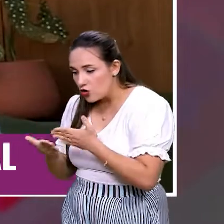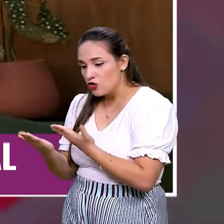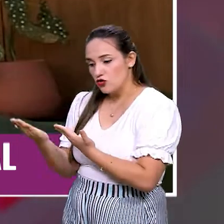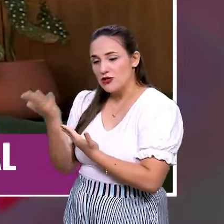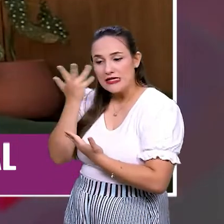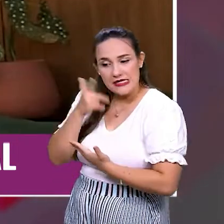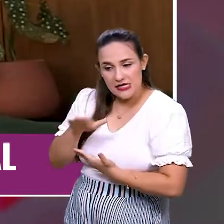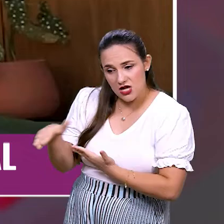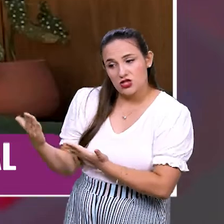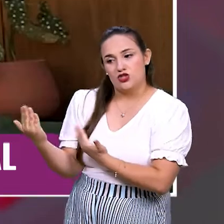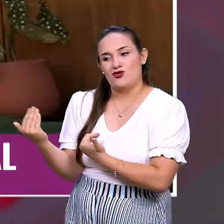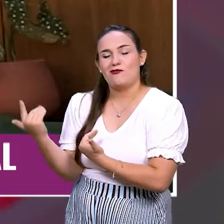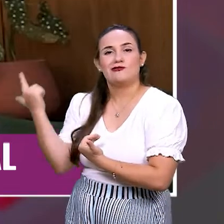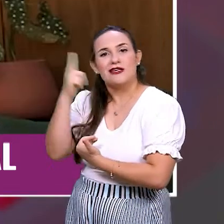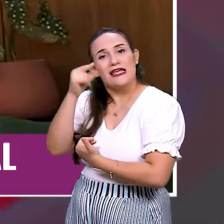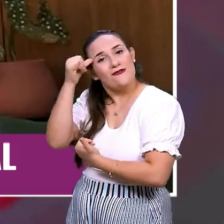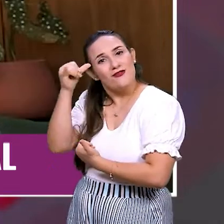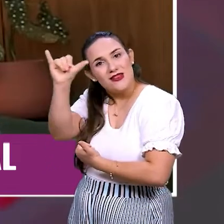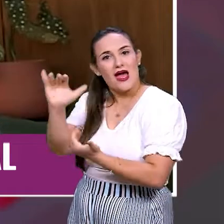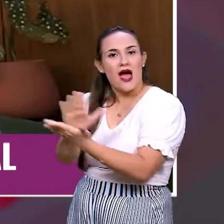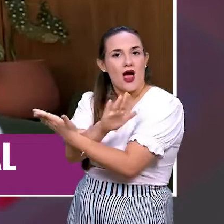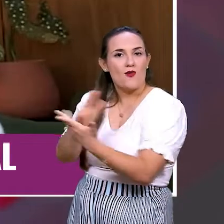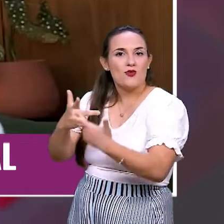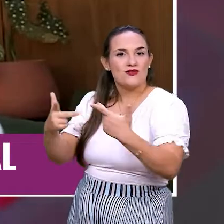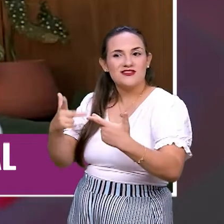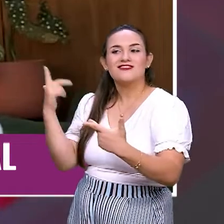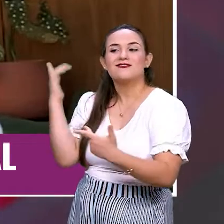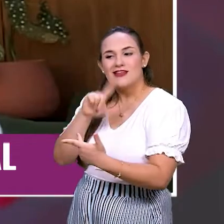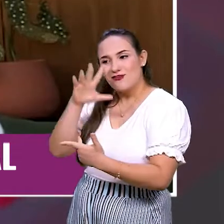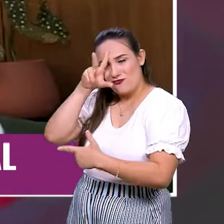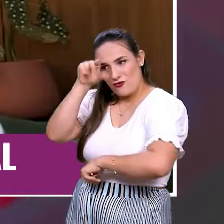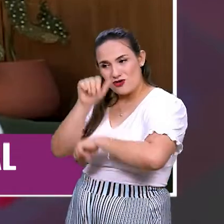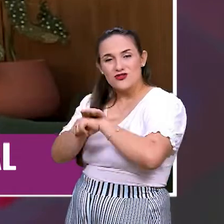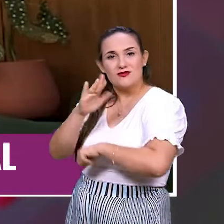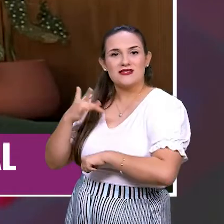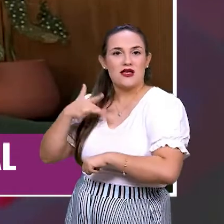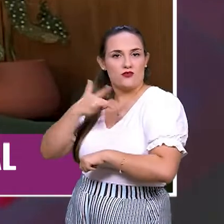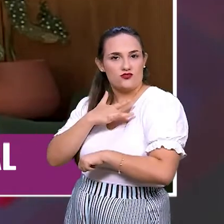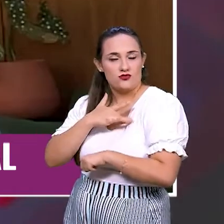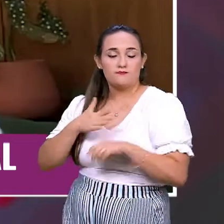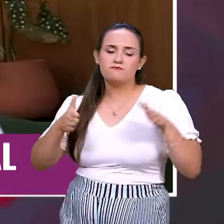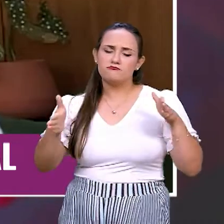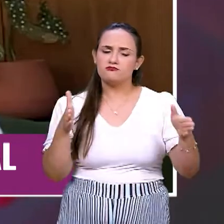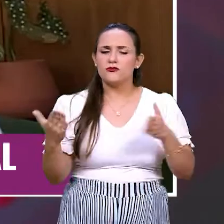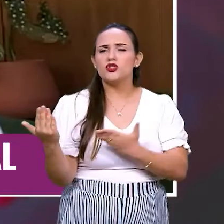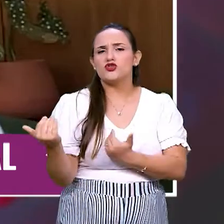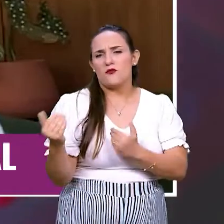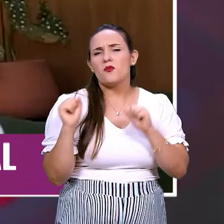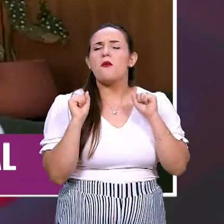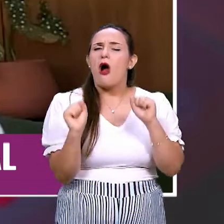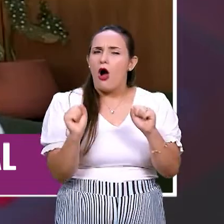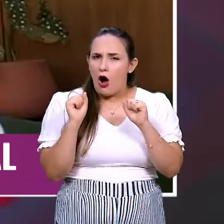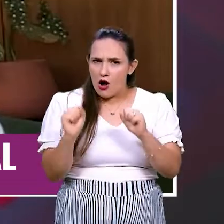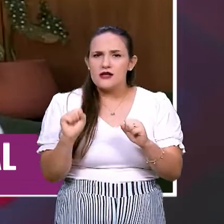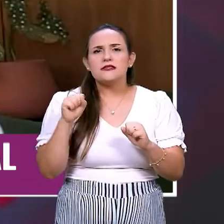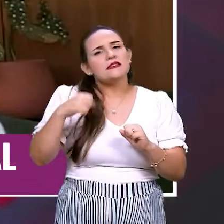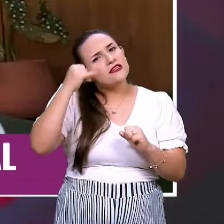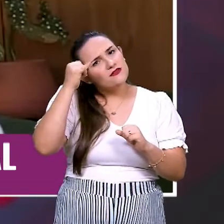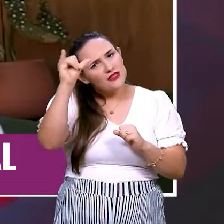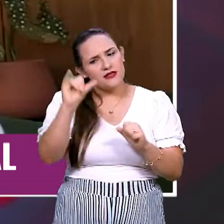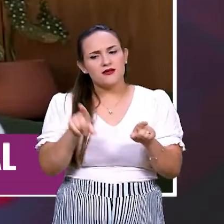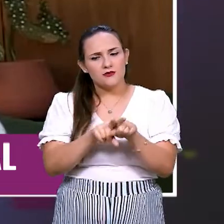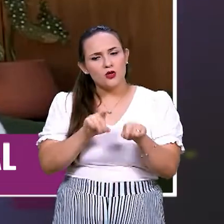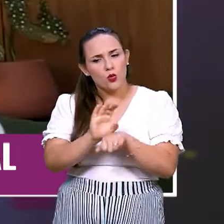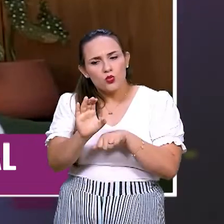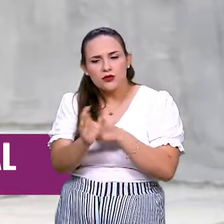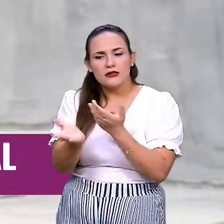gente previne e promove a saúde. trabalhar com os adolescentes, sim, a gente pode sim fazer a prevenção